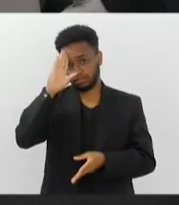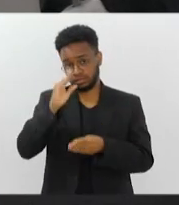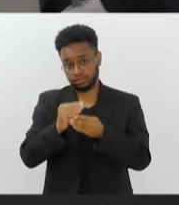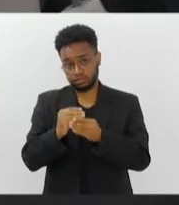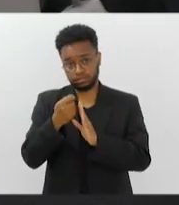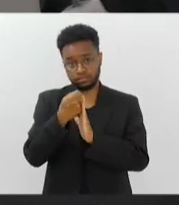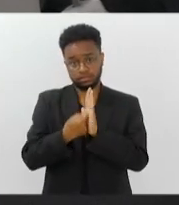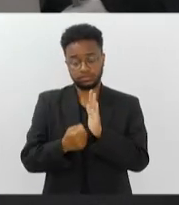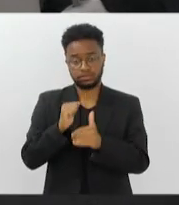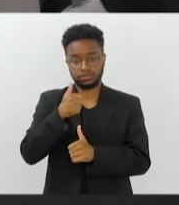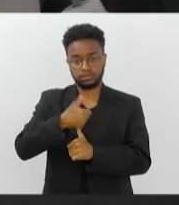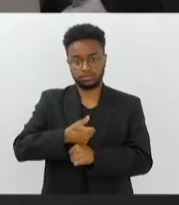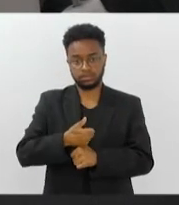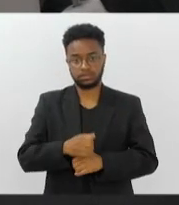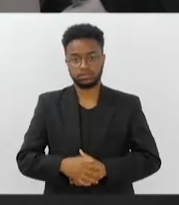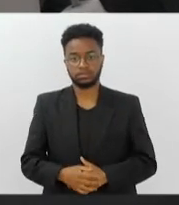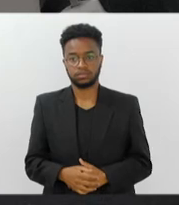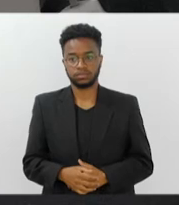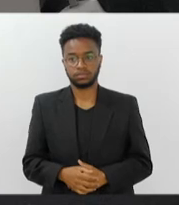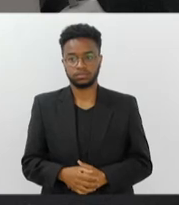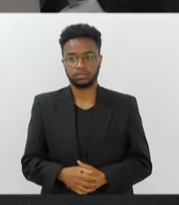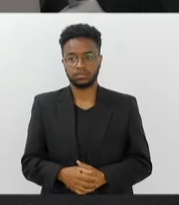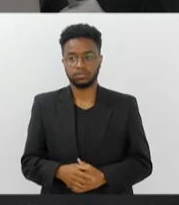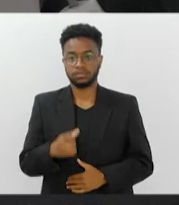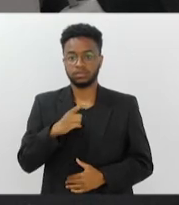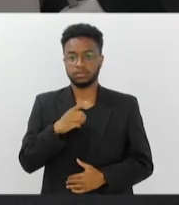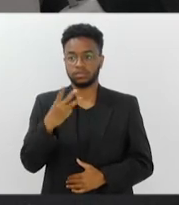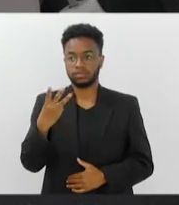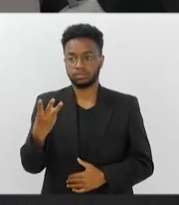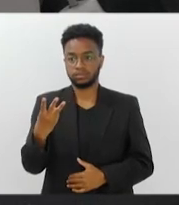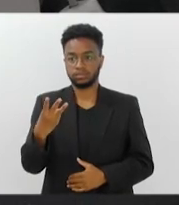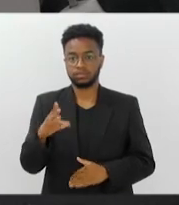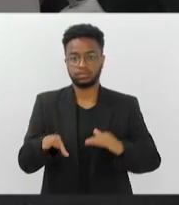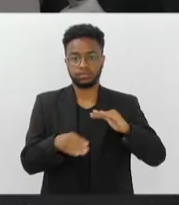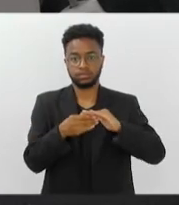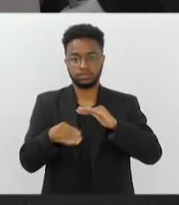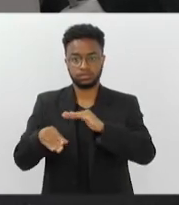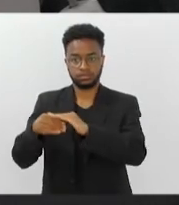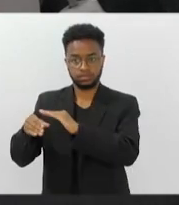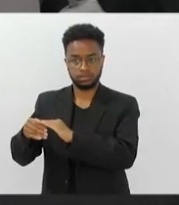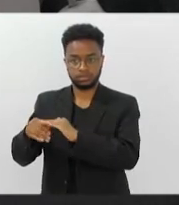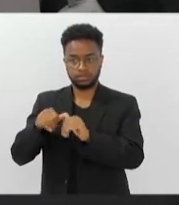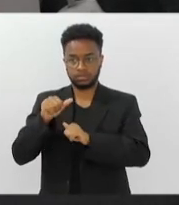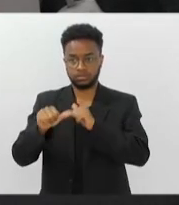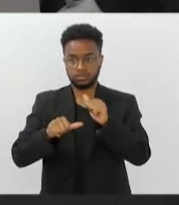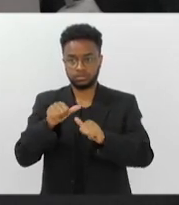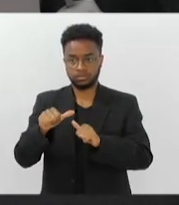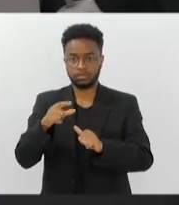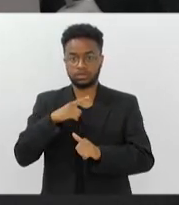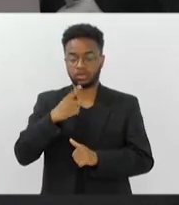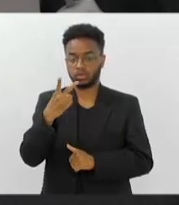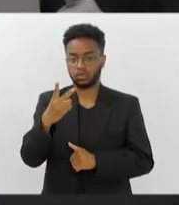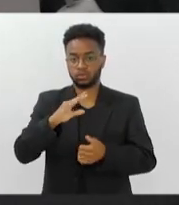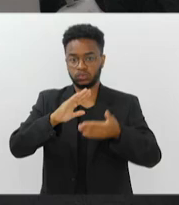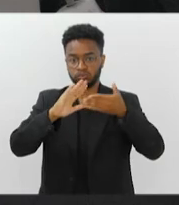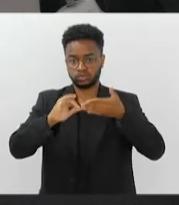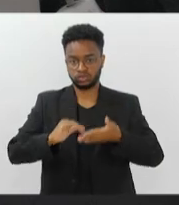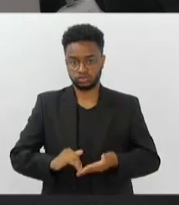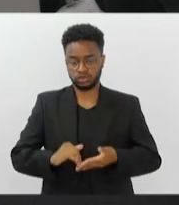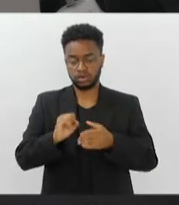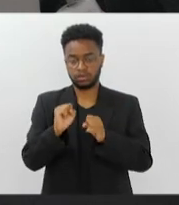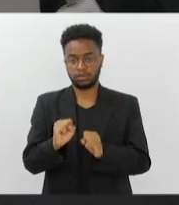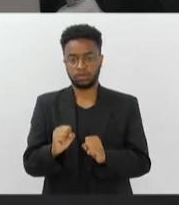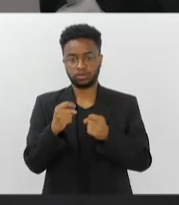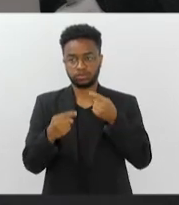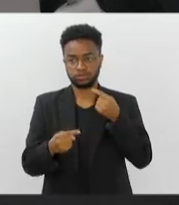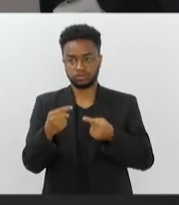por substitutivo. São 3 emendas modificativas e 2 supressivas. Em